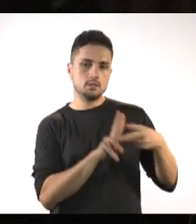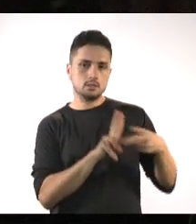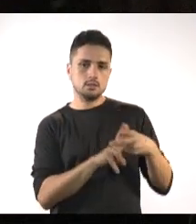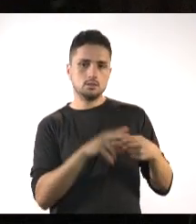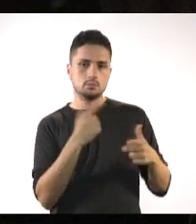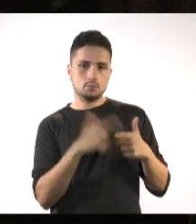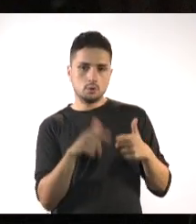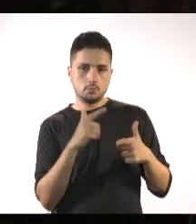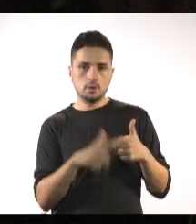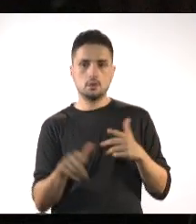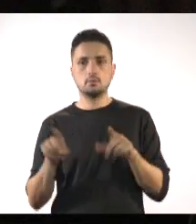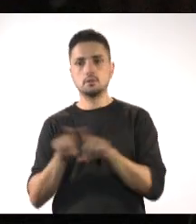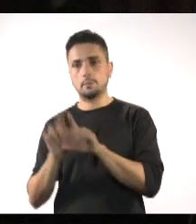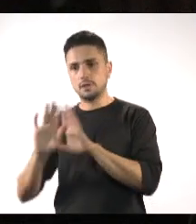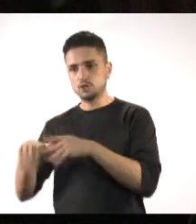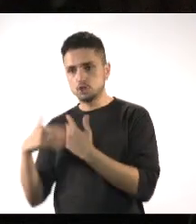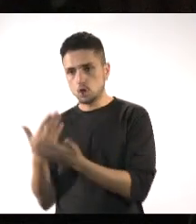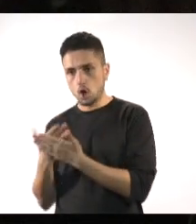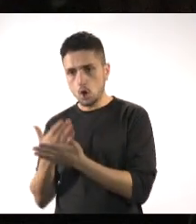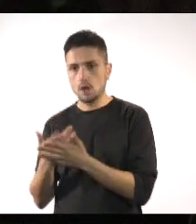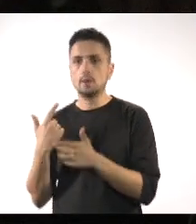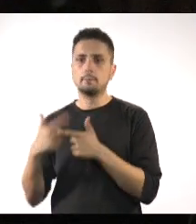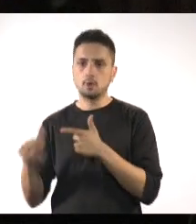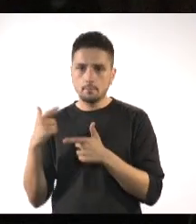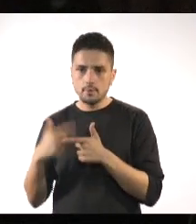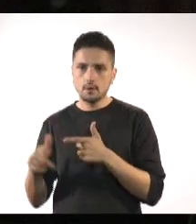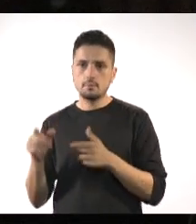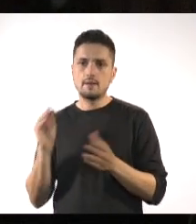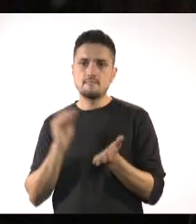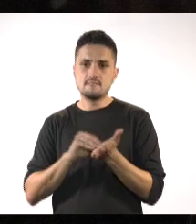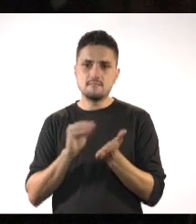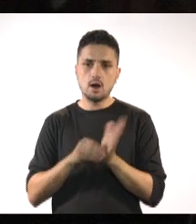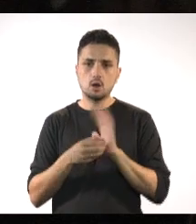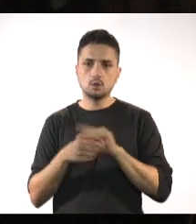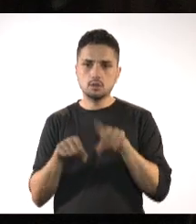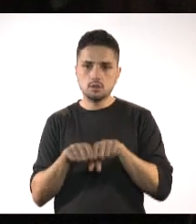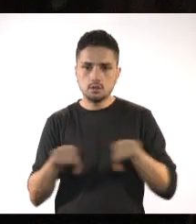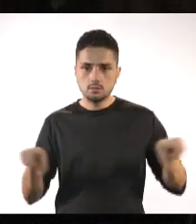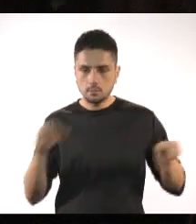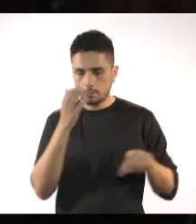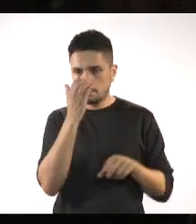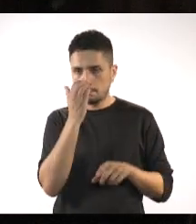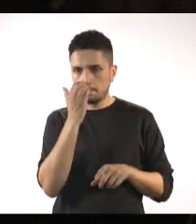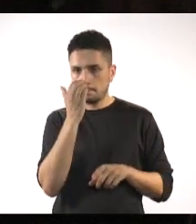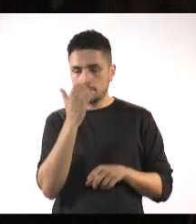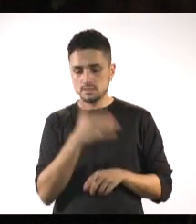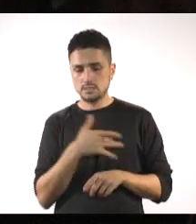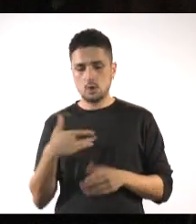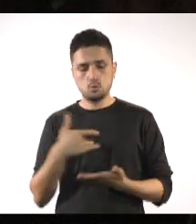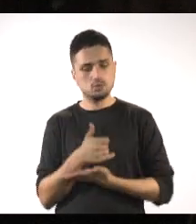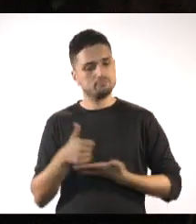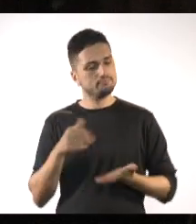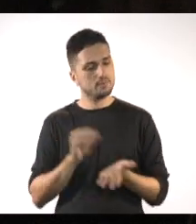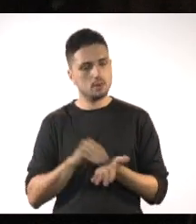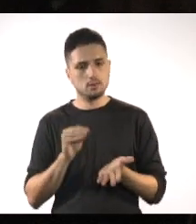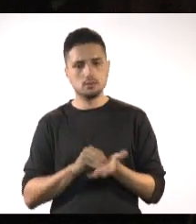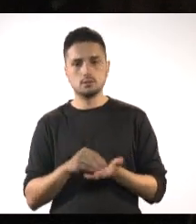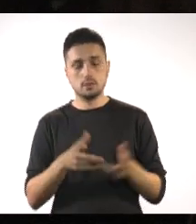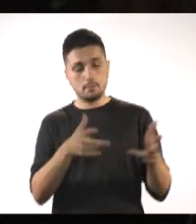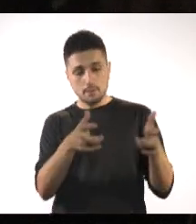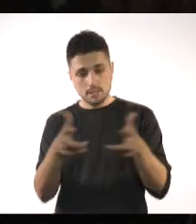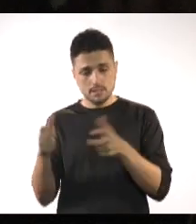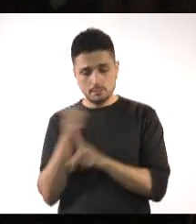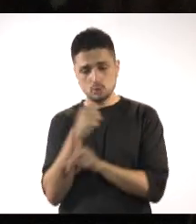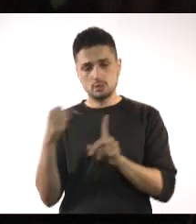situação nas escolas, enfim, a falta de saneamento básico, a falta de saúde básica. Então a gente percebe várias situações,